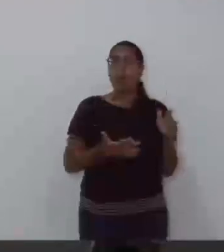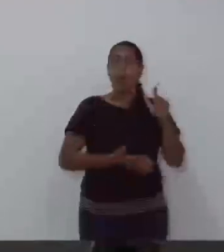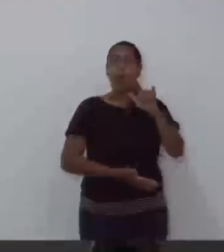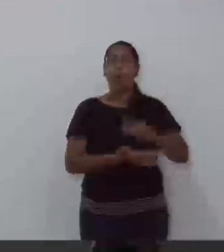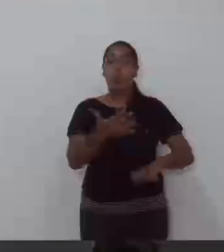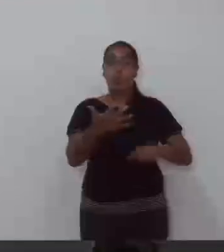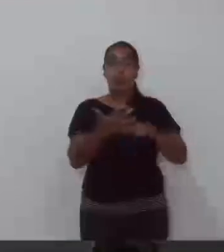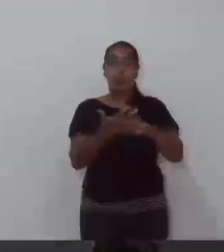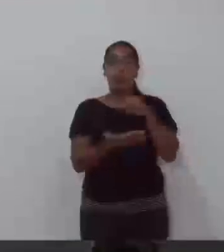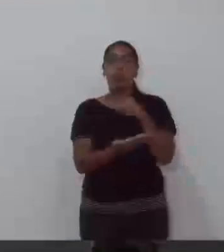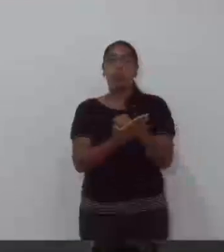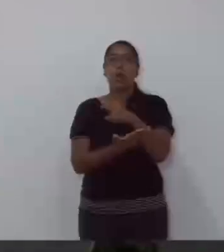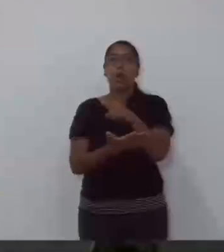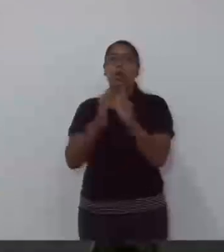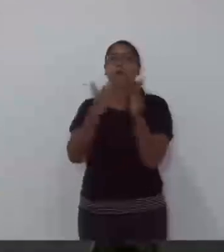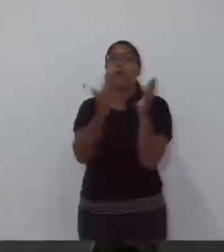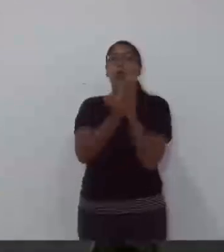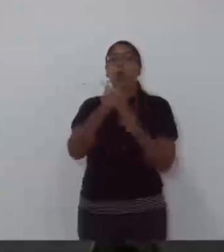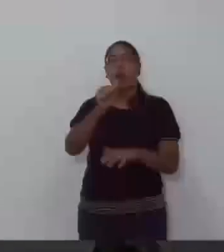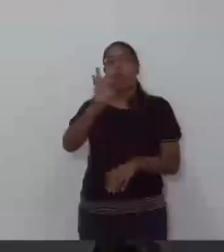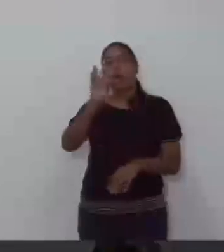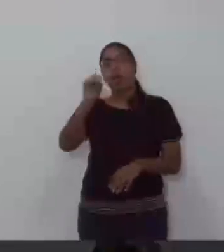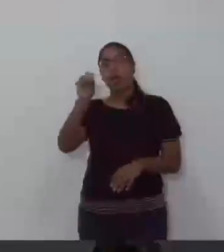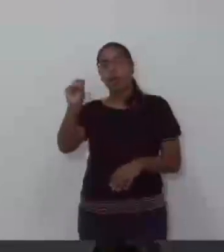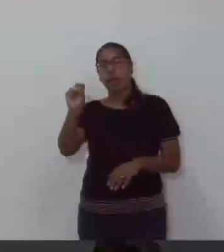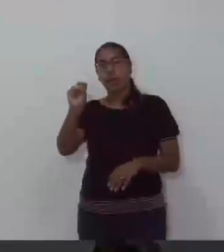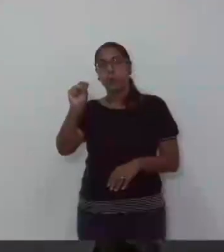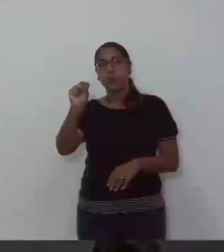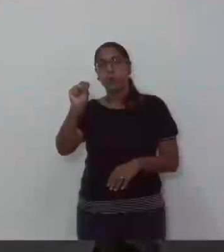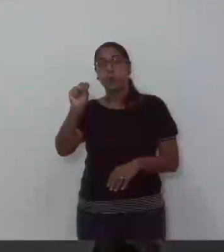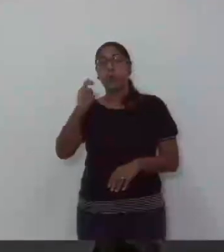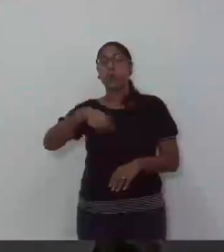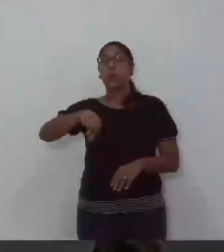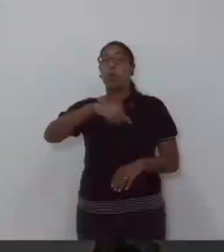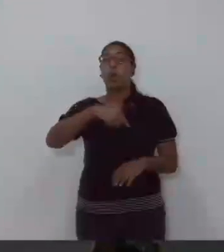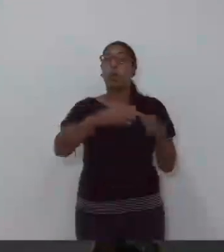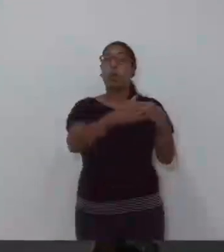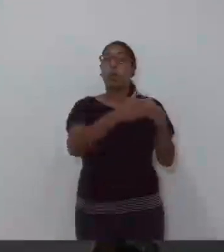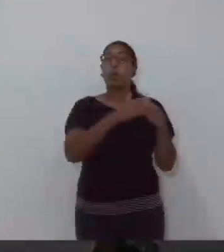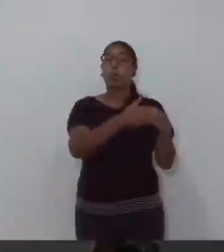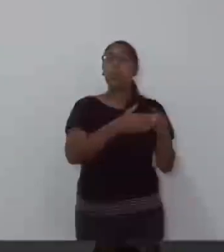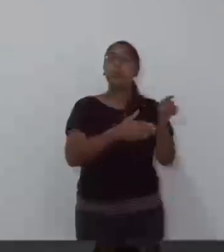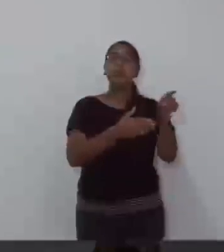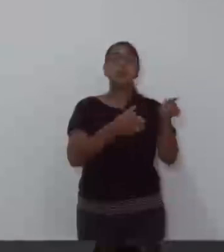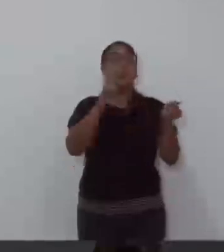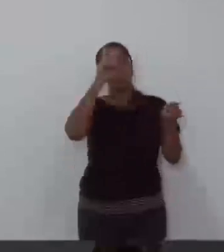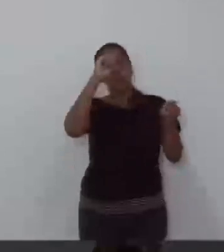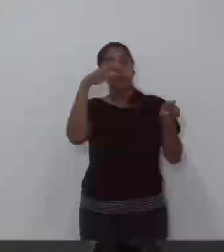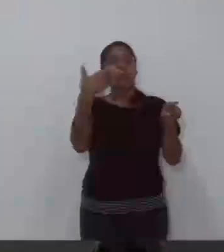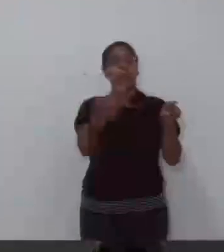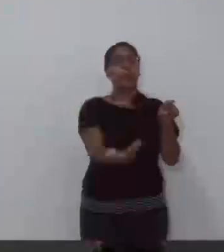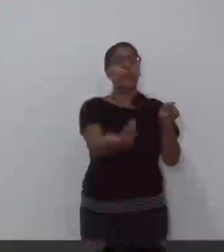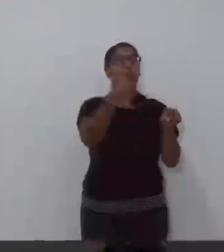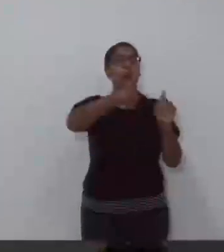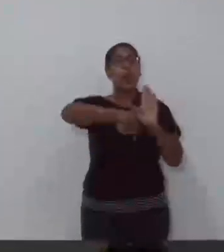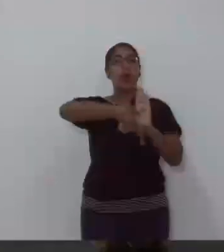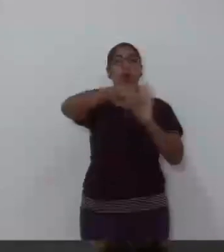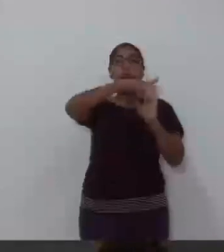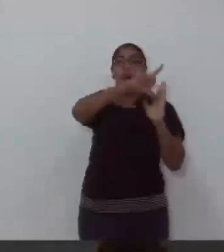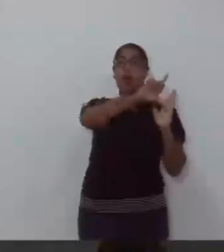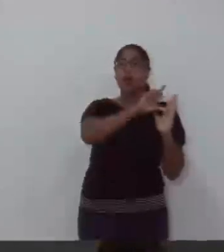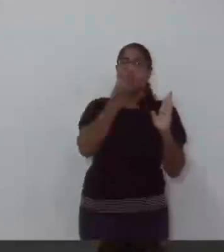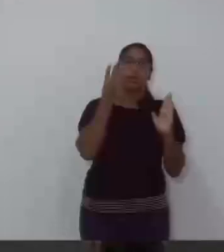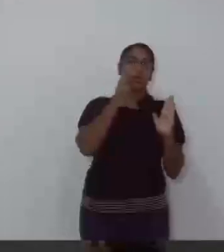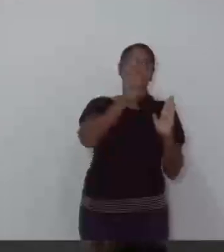contrato com o Colégio Atos. Requeremos que a confirmação da data seja divulgada com prazo mínimo de